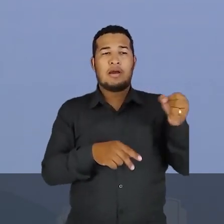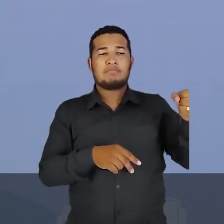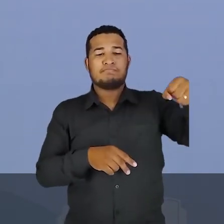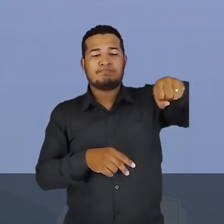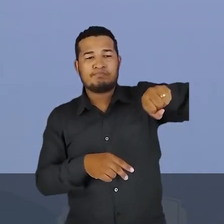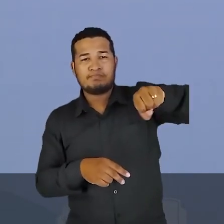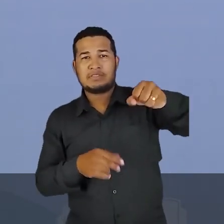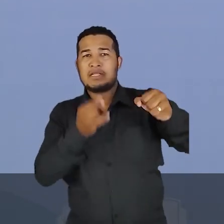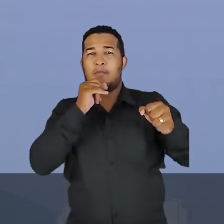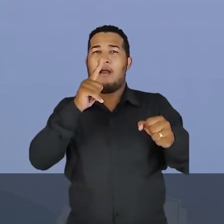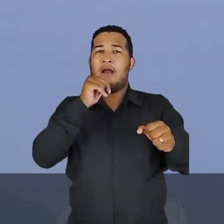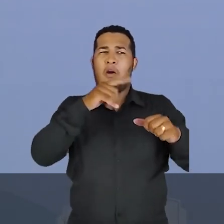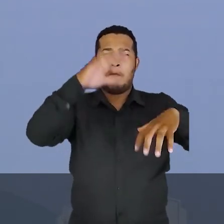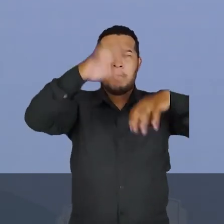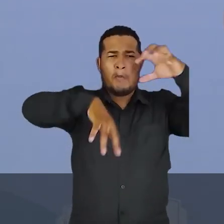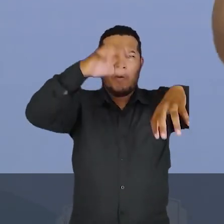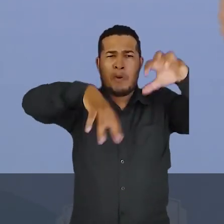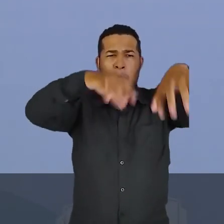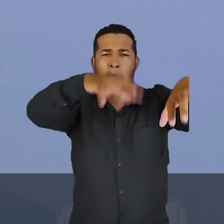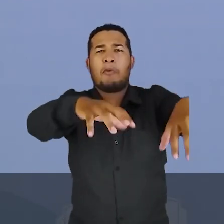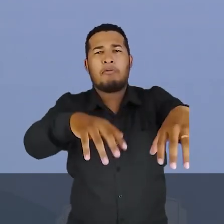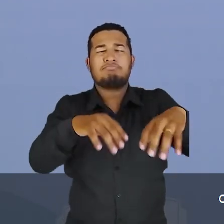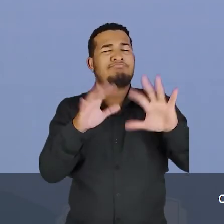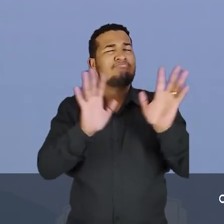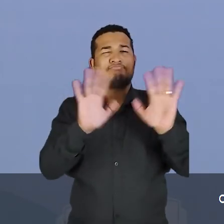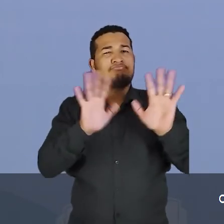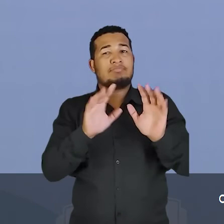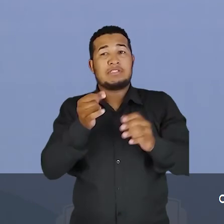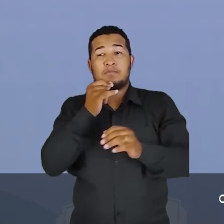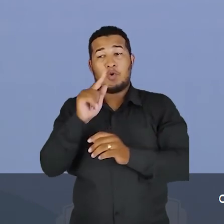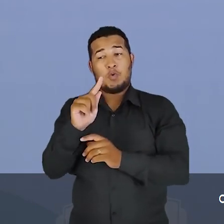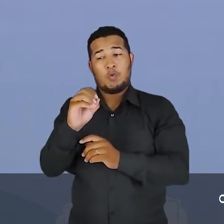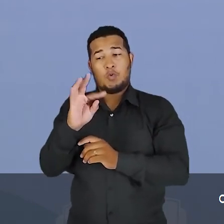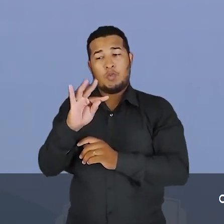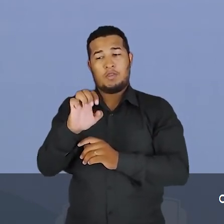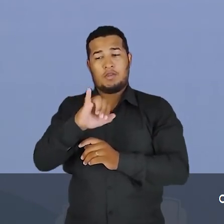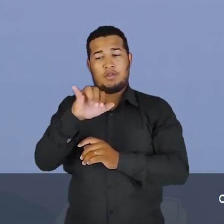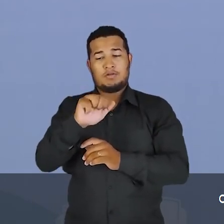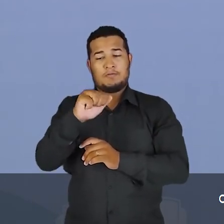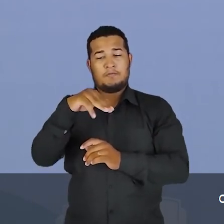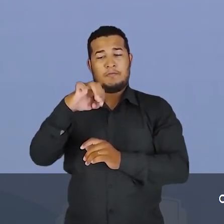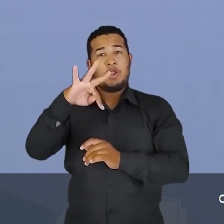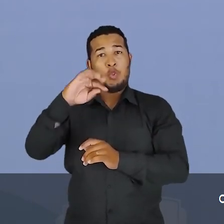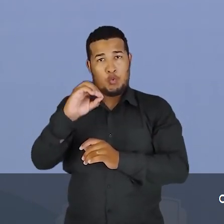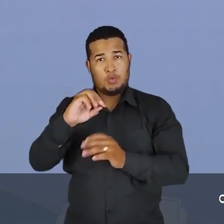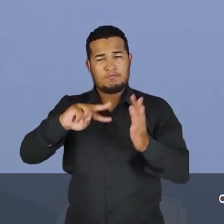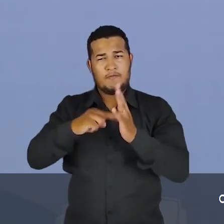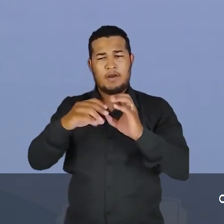que você joga aquele monte de água em cima das plantas ali, o gotejamento é um tipo de